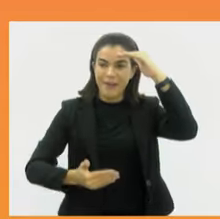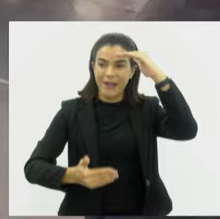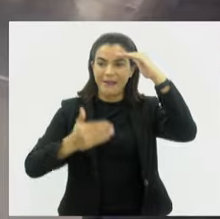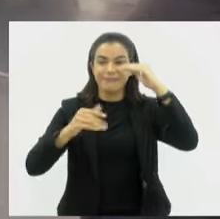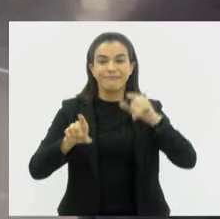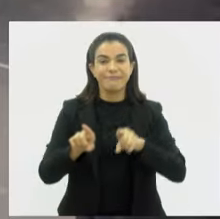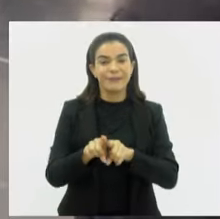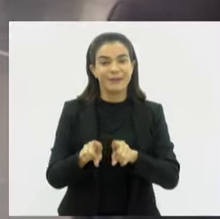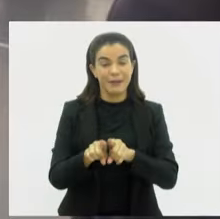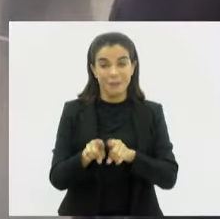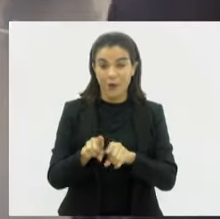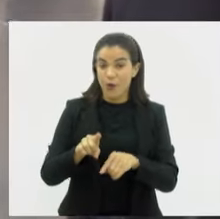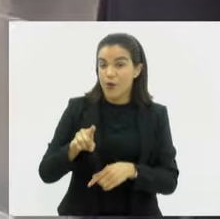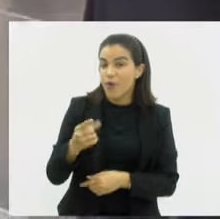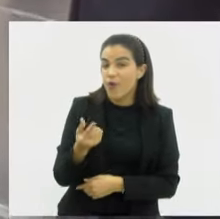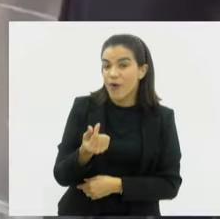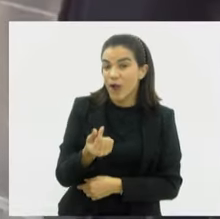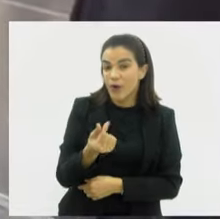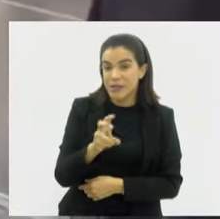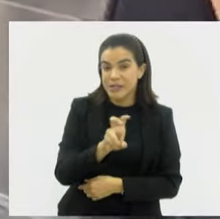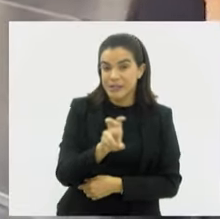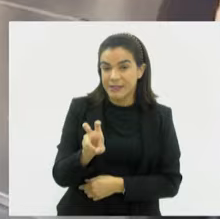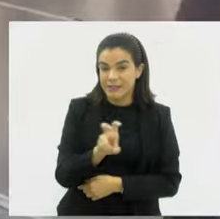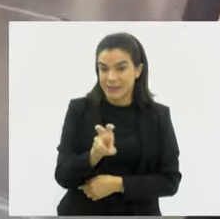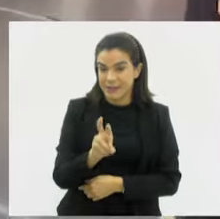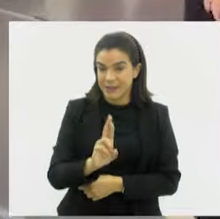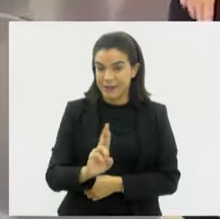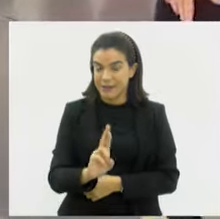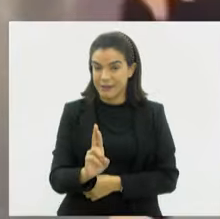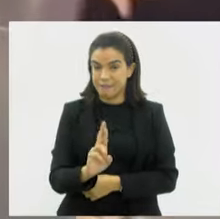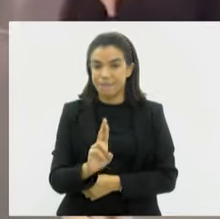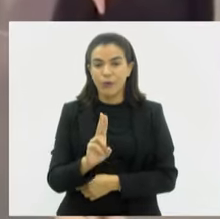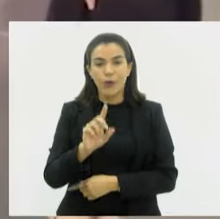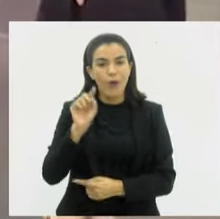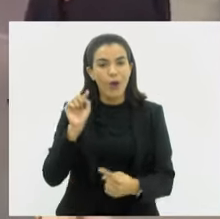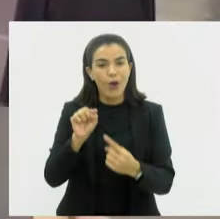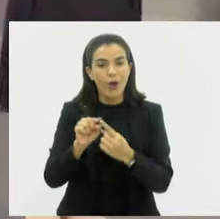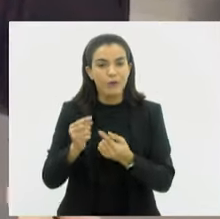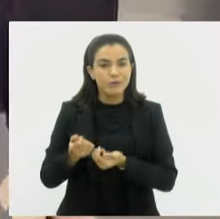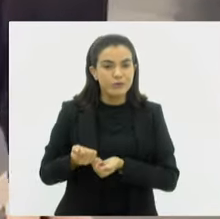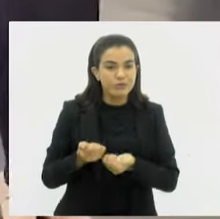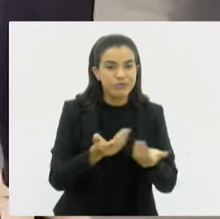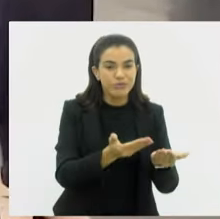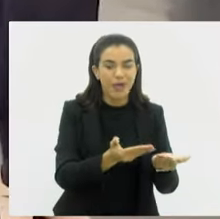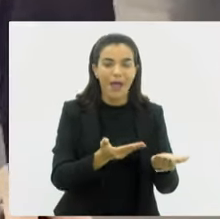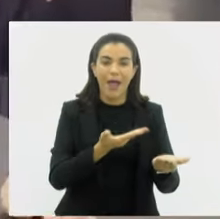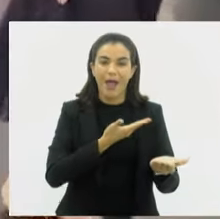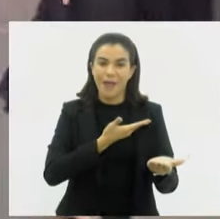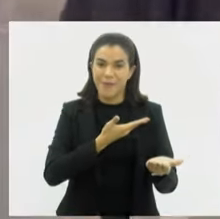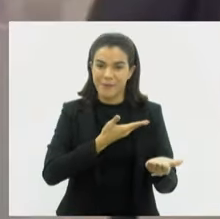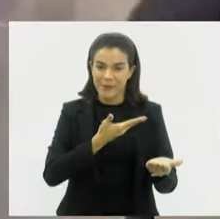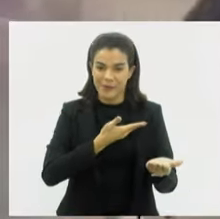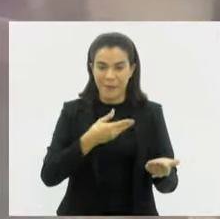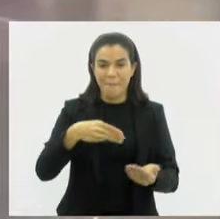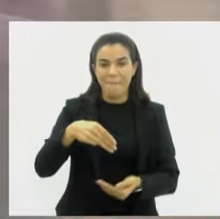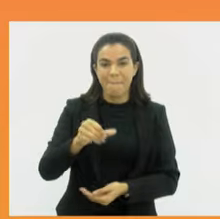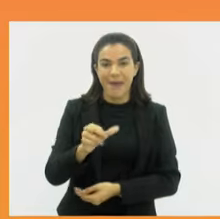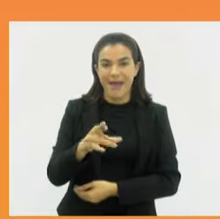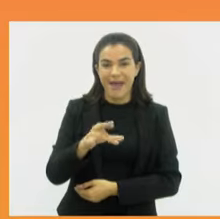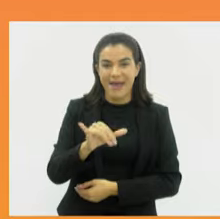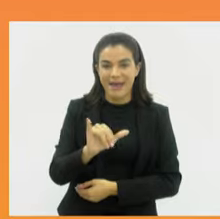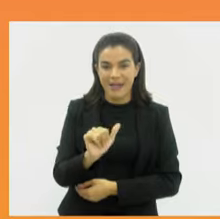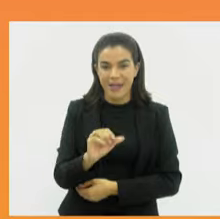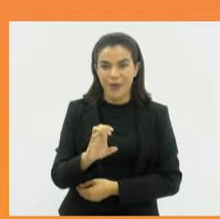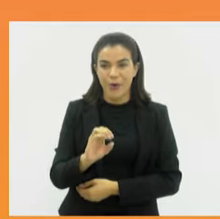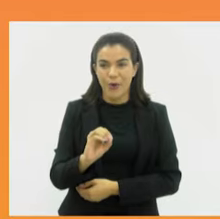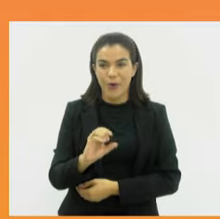social. O valor do ingresso, R$ 55,00, será destinado à Associação de Amigos da Escola de Dança Maria Oleneva. A